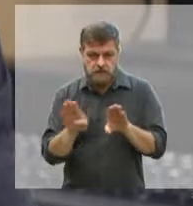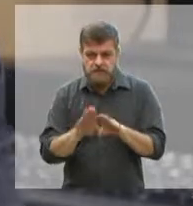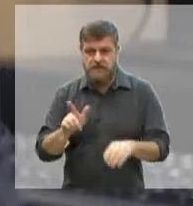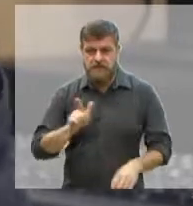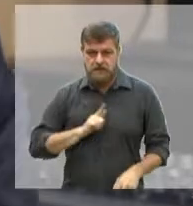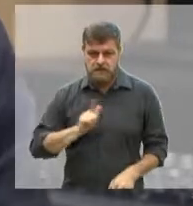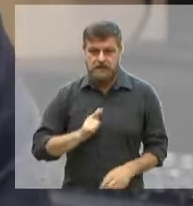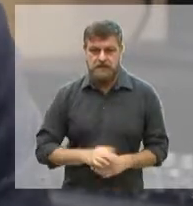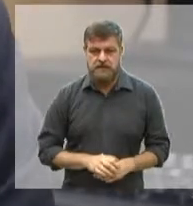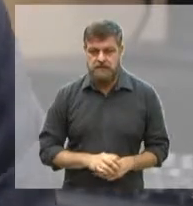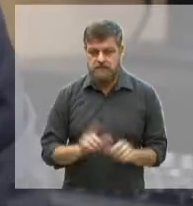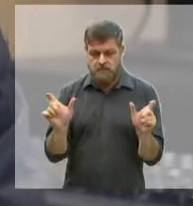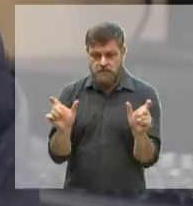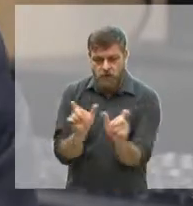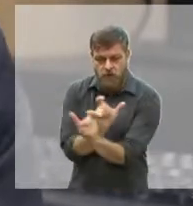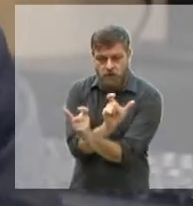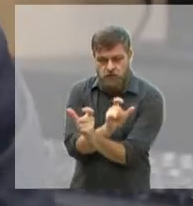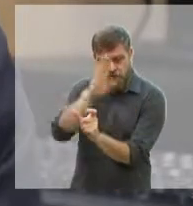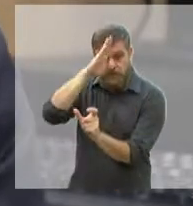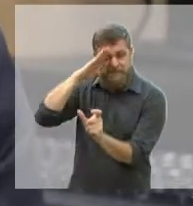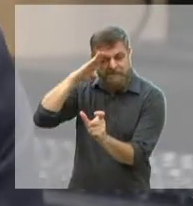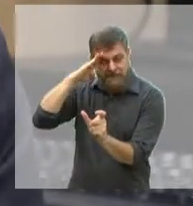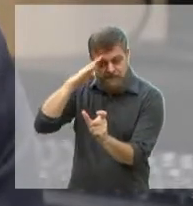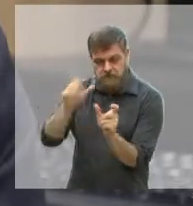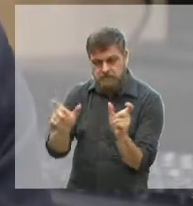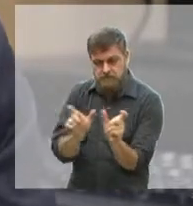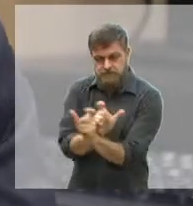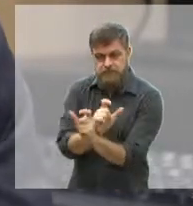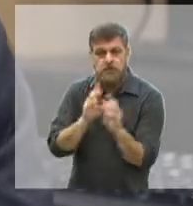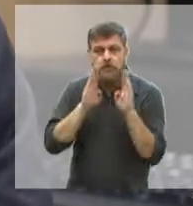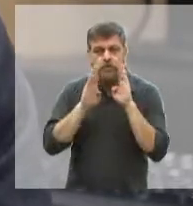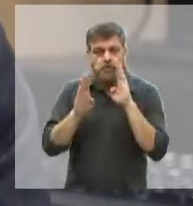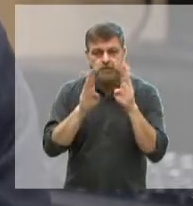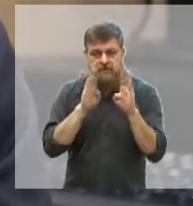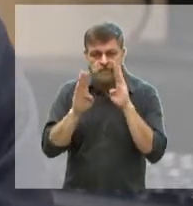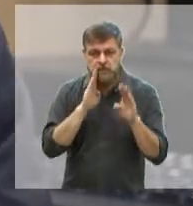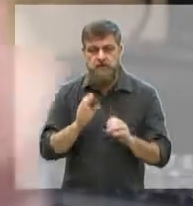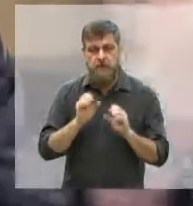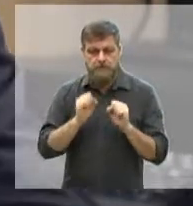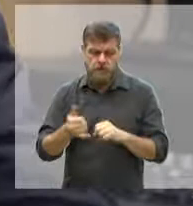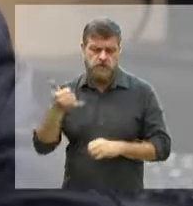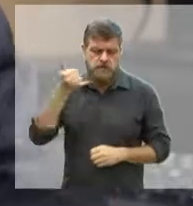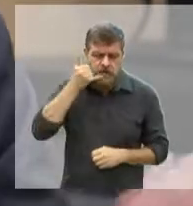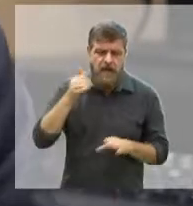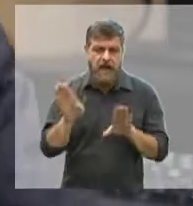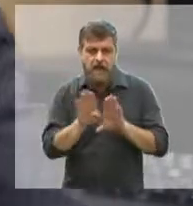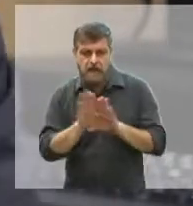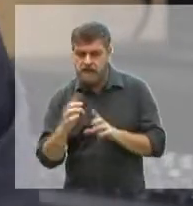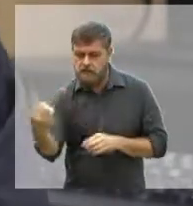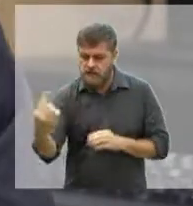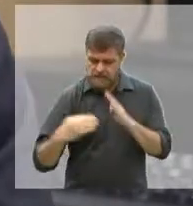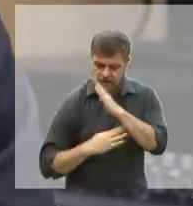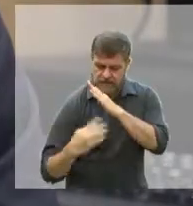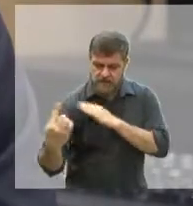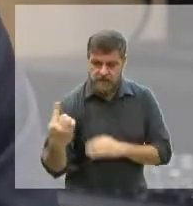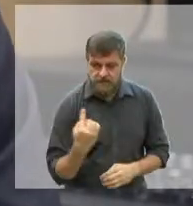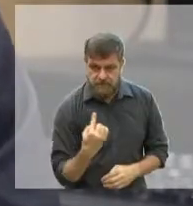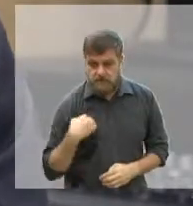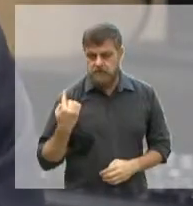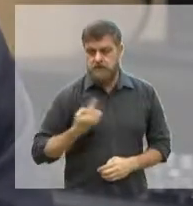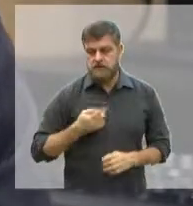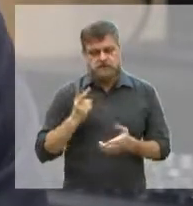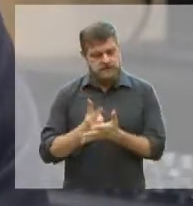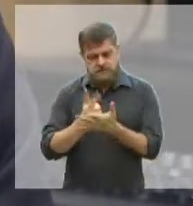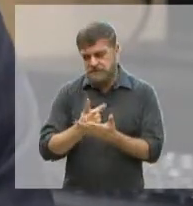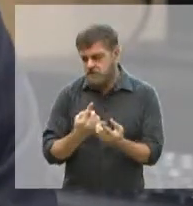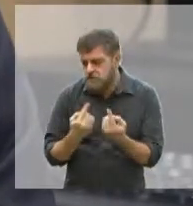facebook.com/tourinhopedro, é o meu nome trocado aí, porque foi como a gente conseguiu colocar no Facebook, né? Podem ligar, podem também vir aqui à Câmara e a gente está sempre